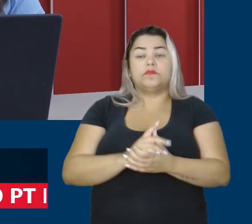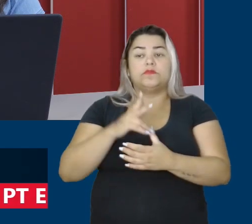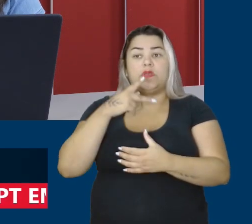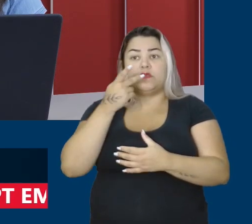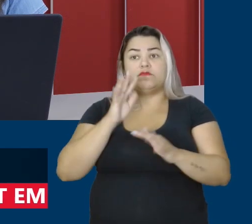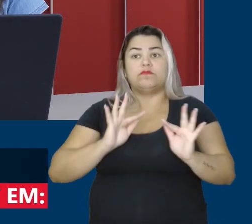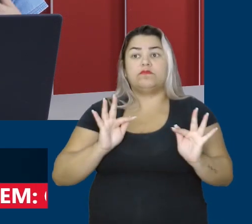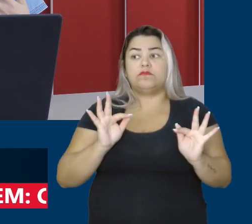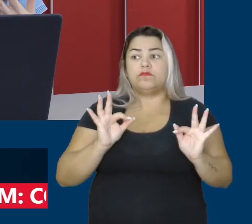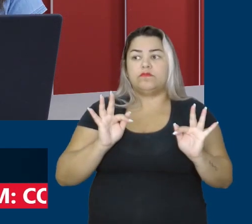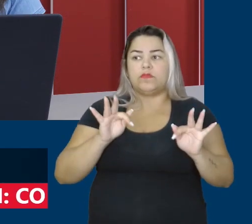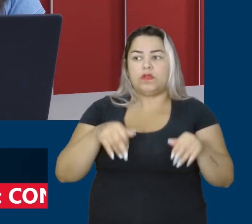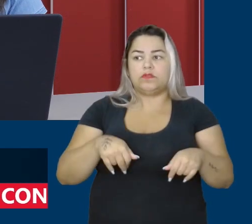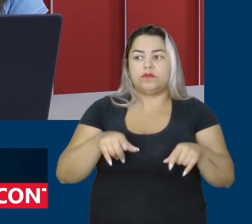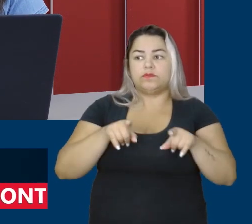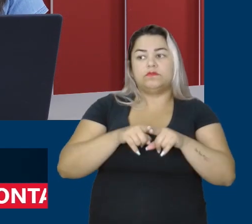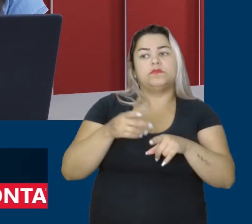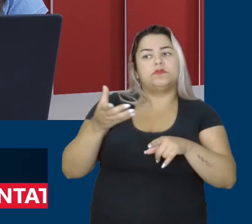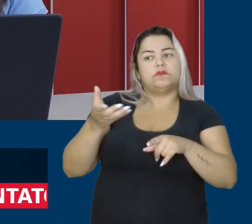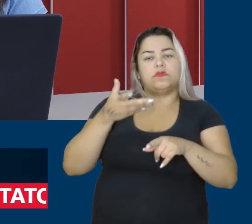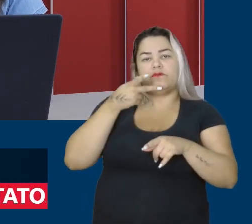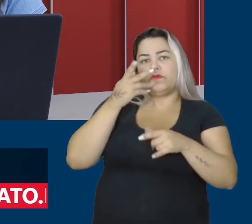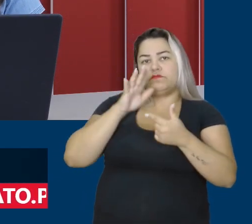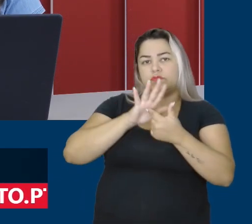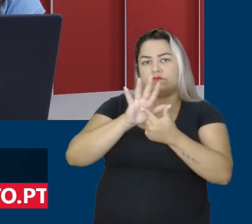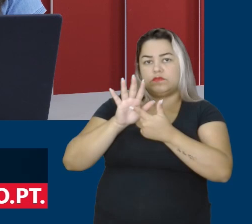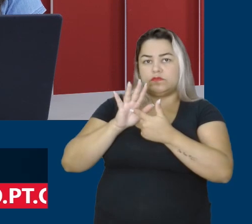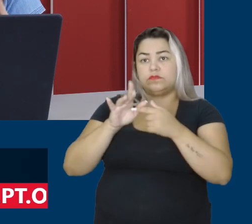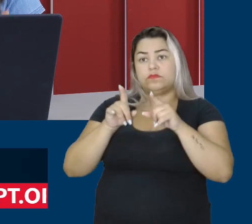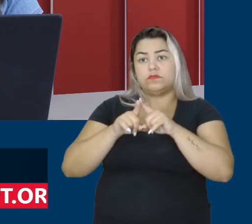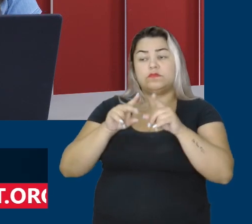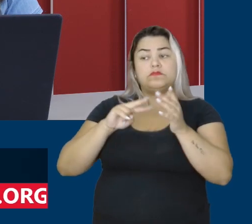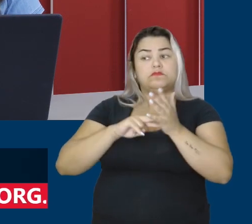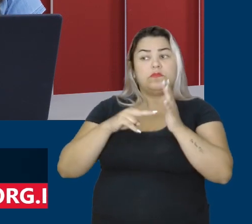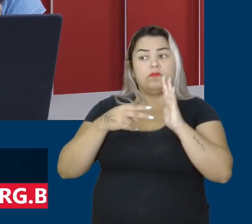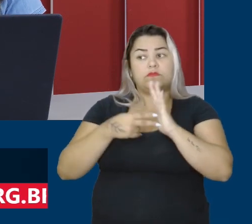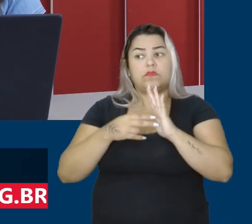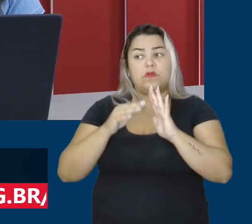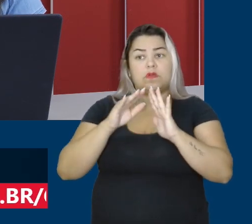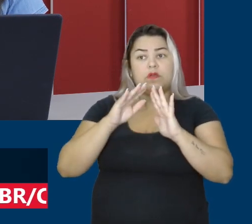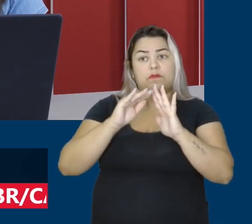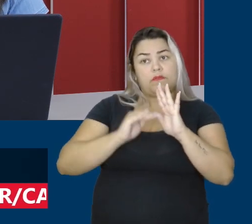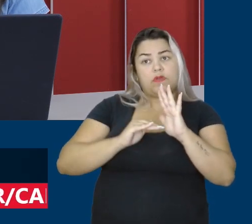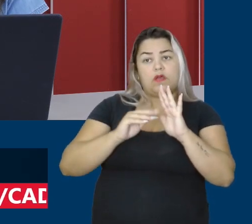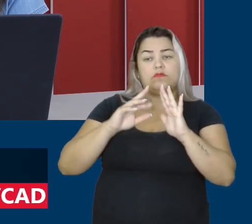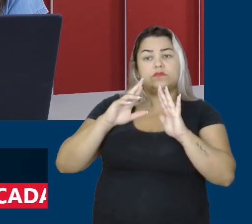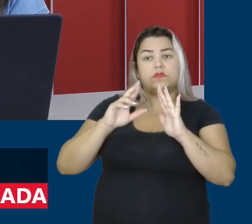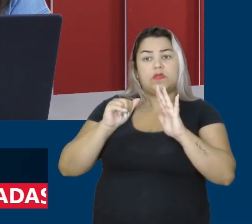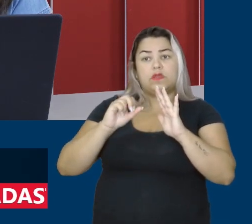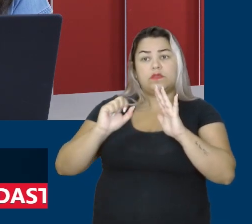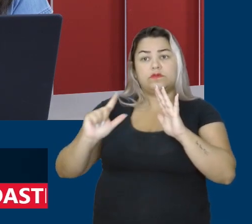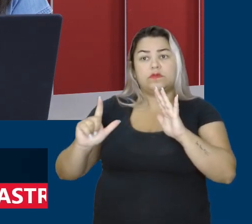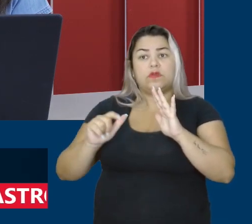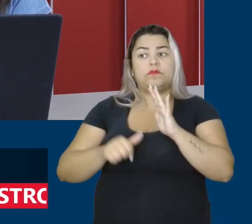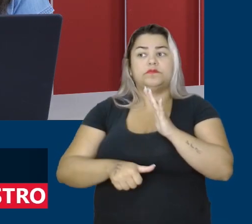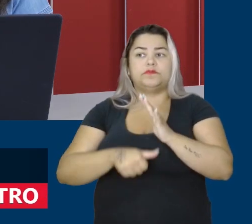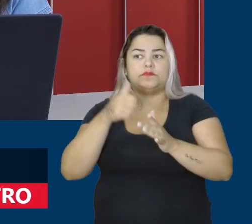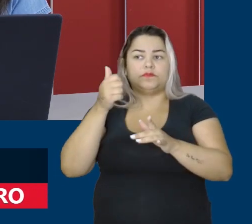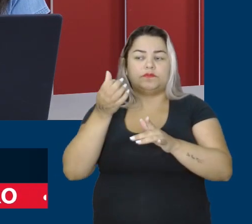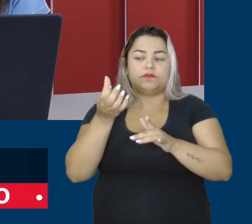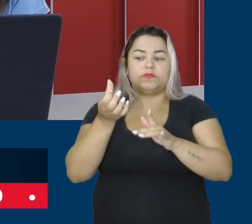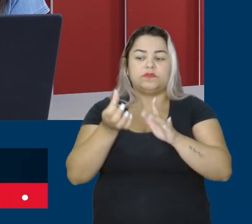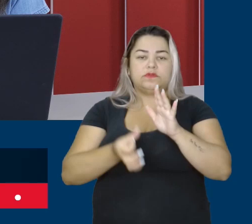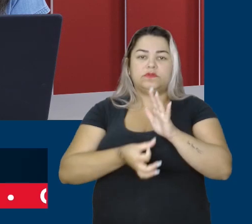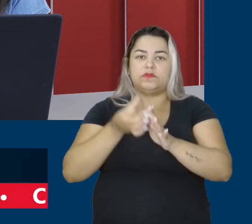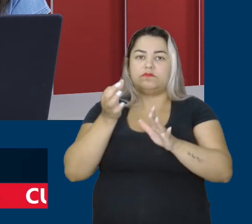considerações finais, o que o senhor quiser destacar mais nesse sentido, na pauta racial e também nesses 6 primeiros meses do